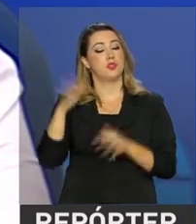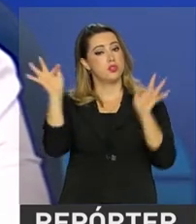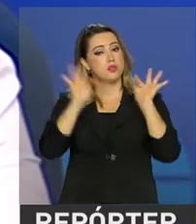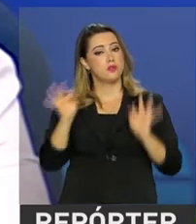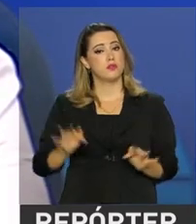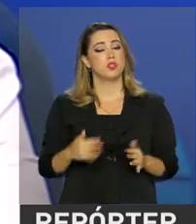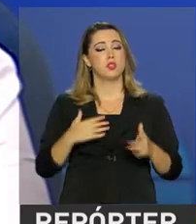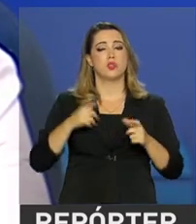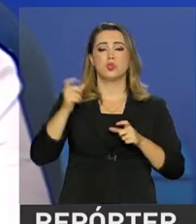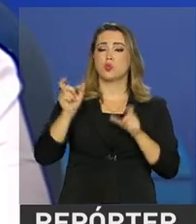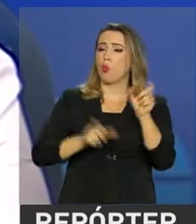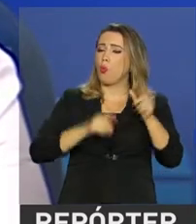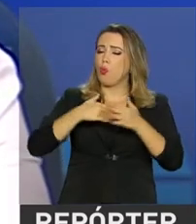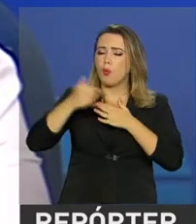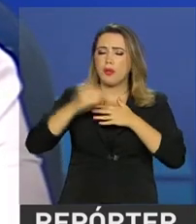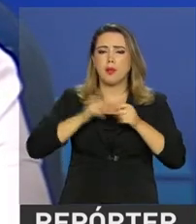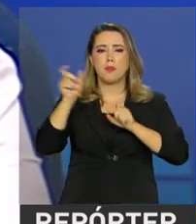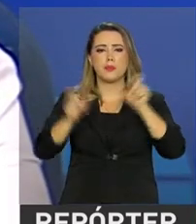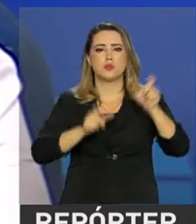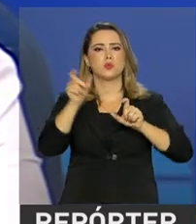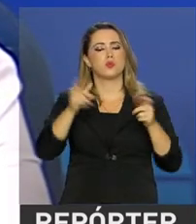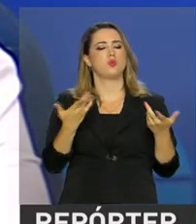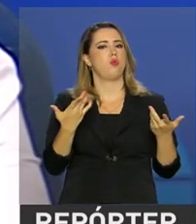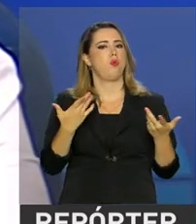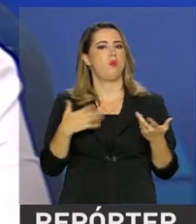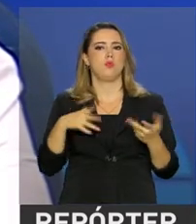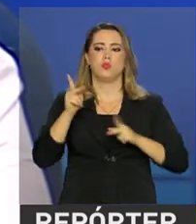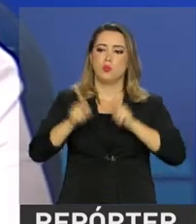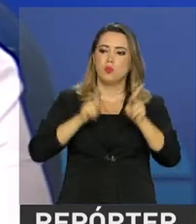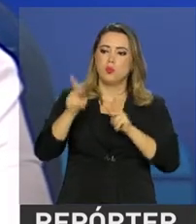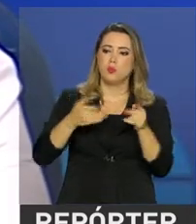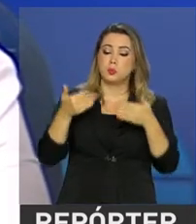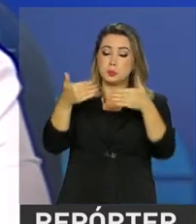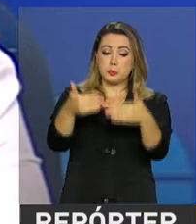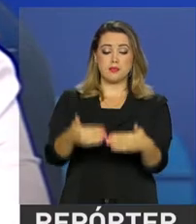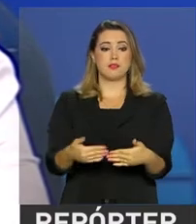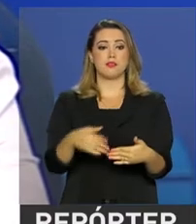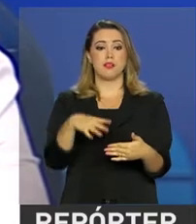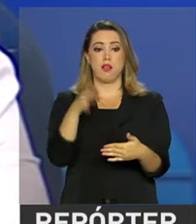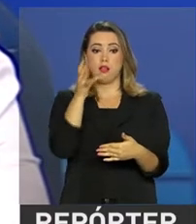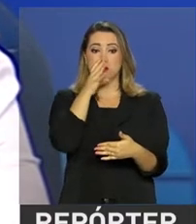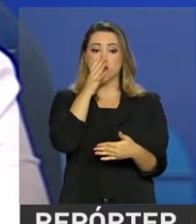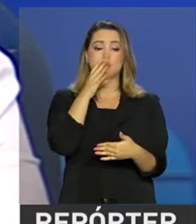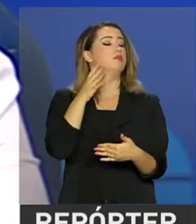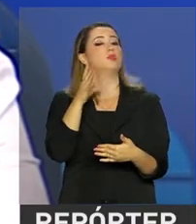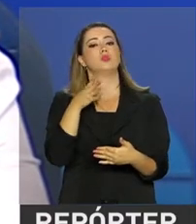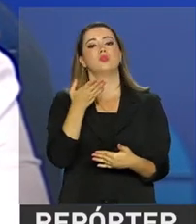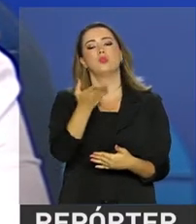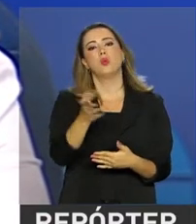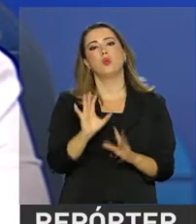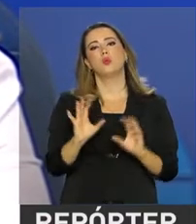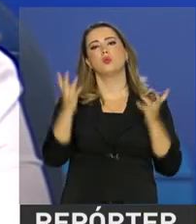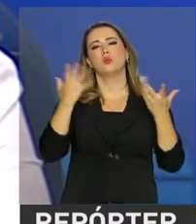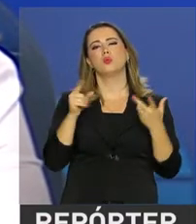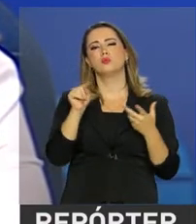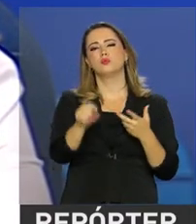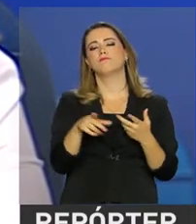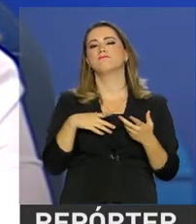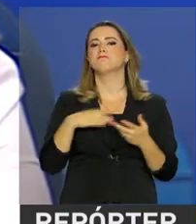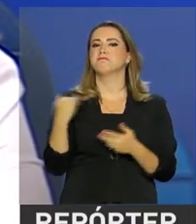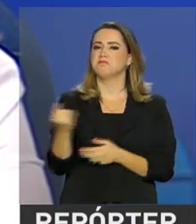gratificante para qualquer homem público poder presenciar um evento